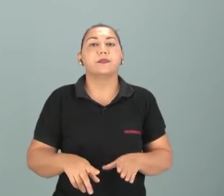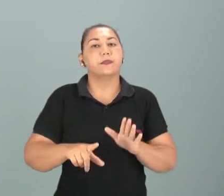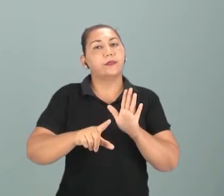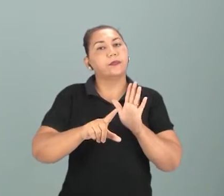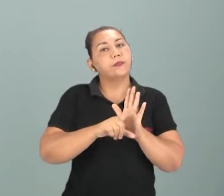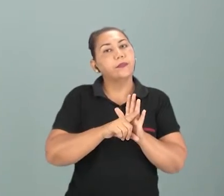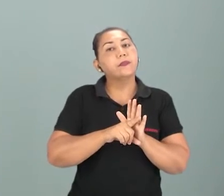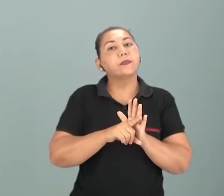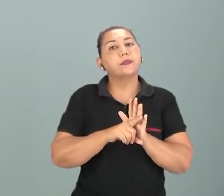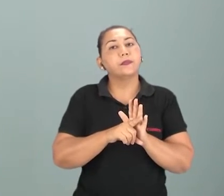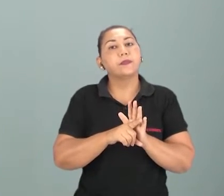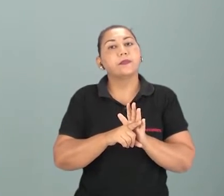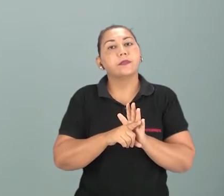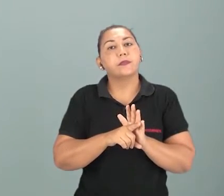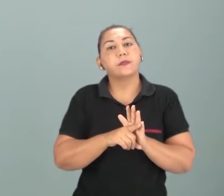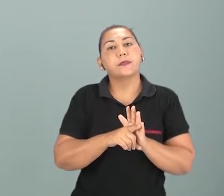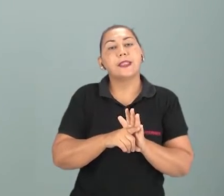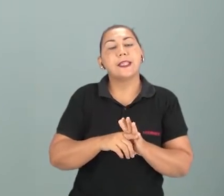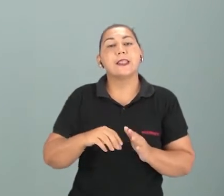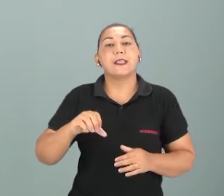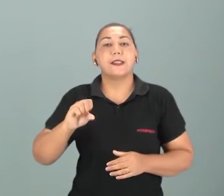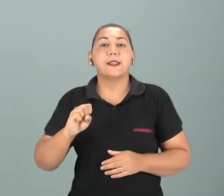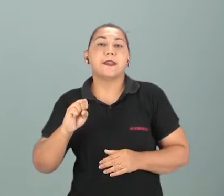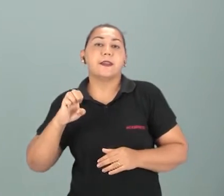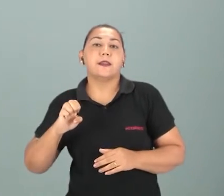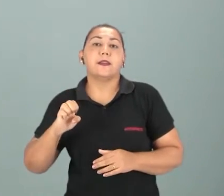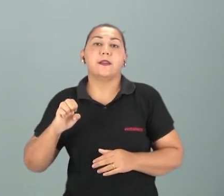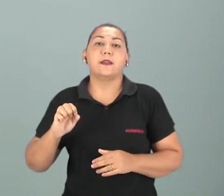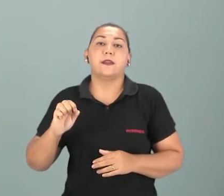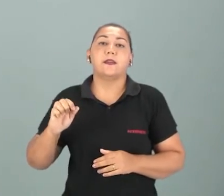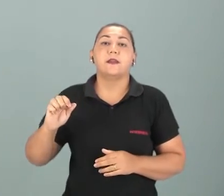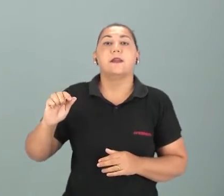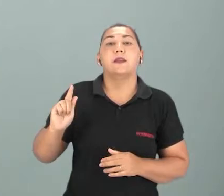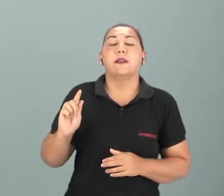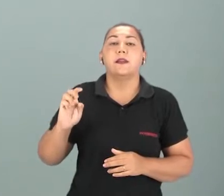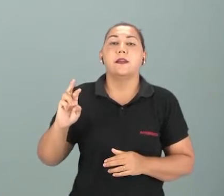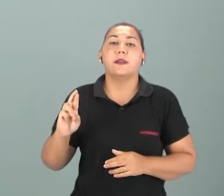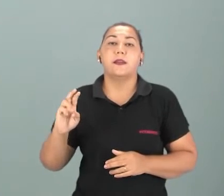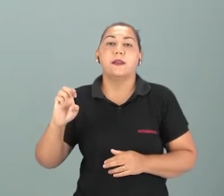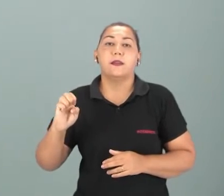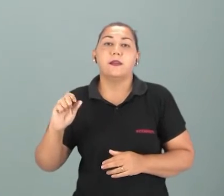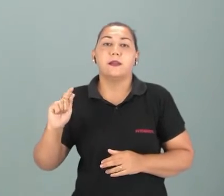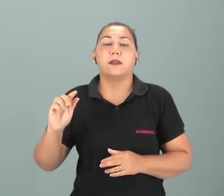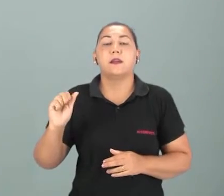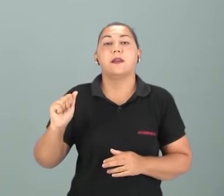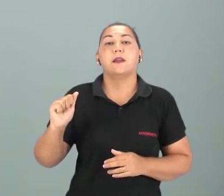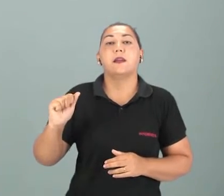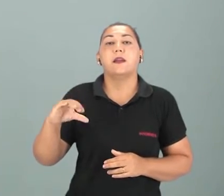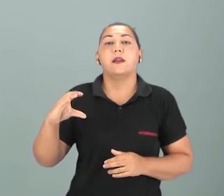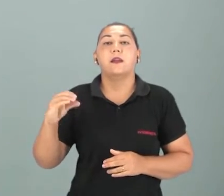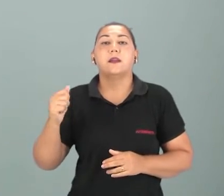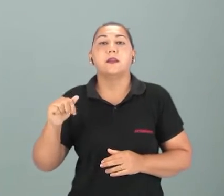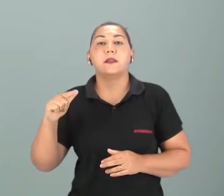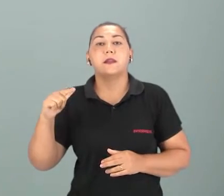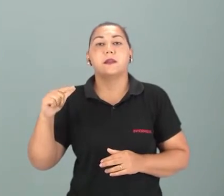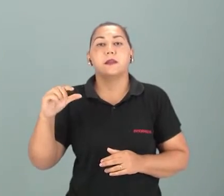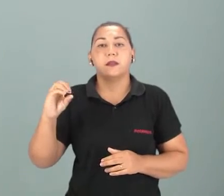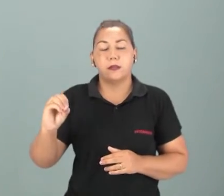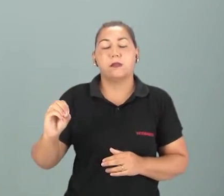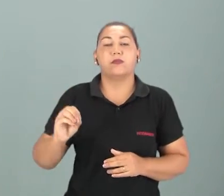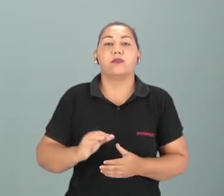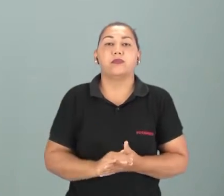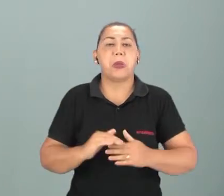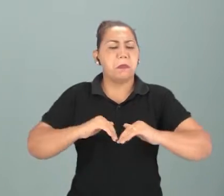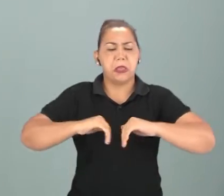lei da segregação independente, tá? Porque as características dos alelos, eles são passados independentemente,